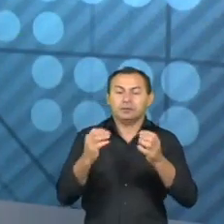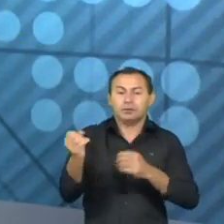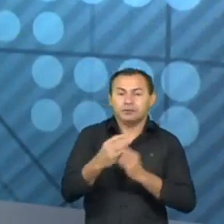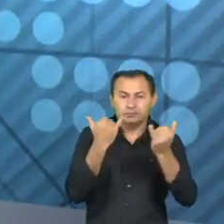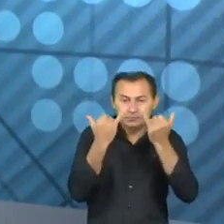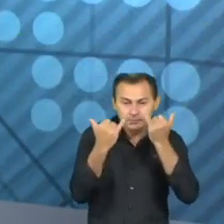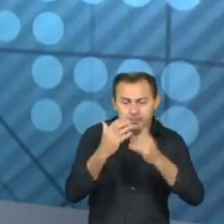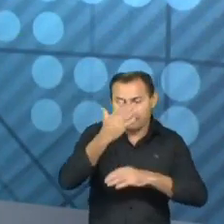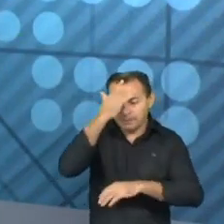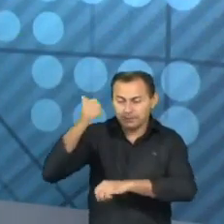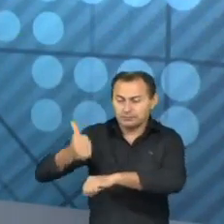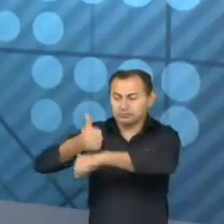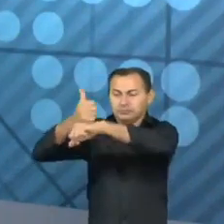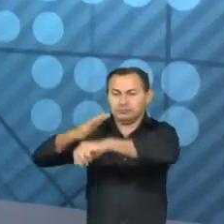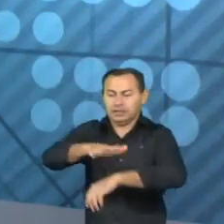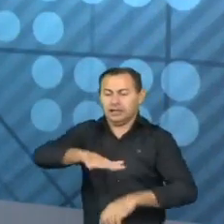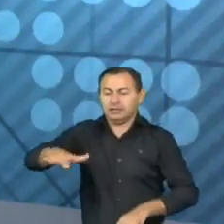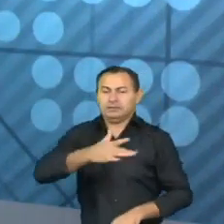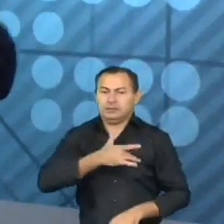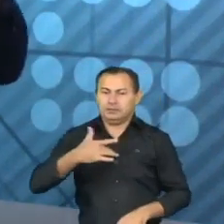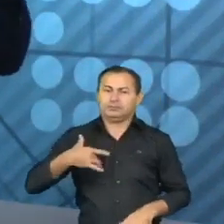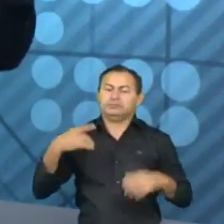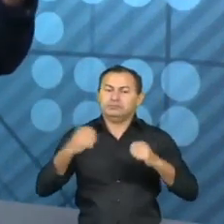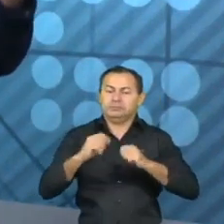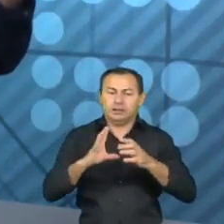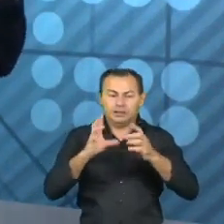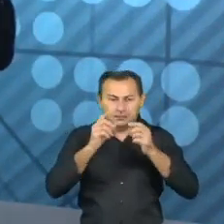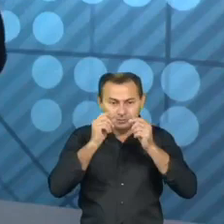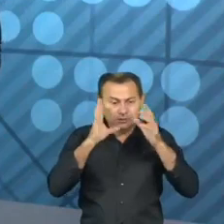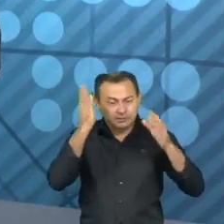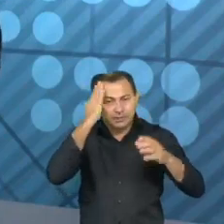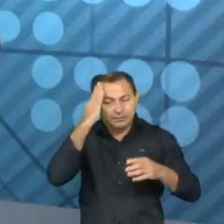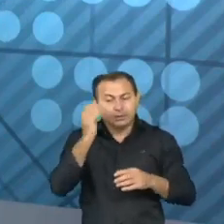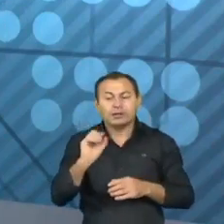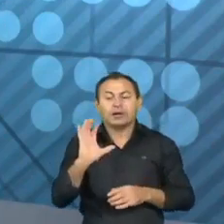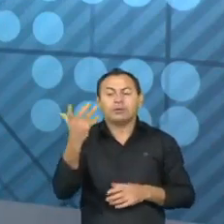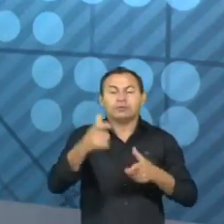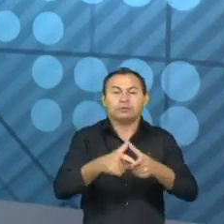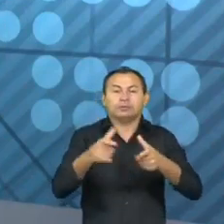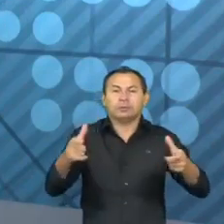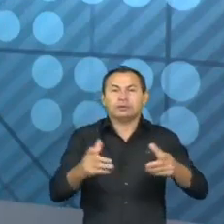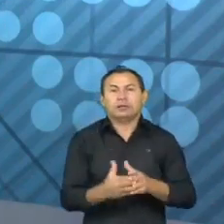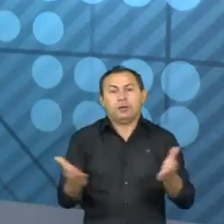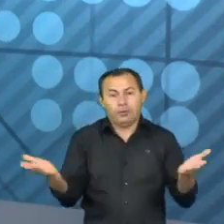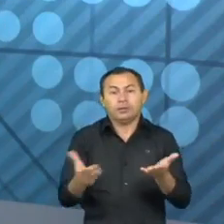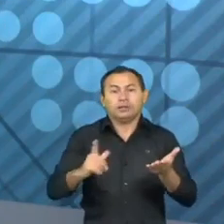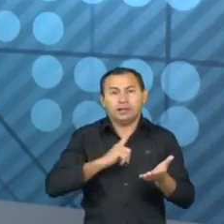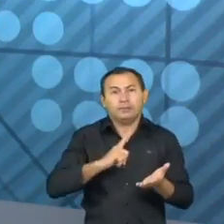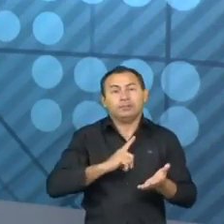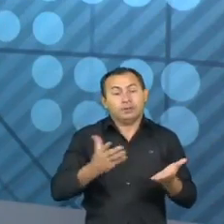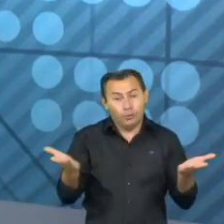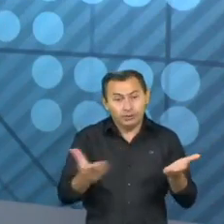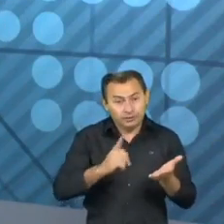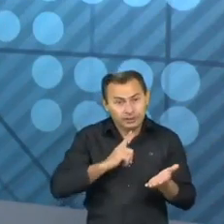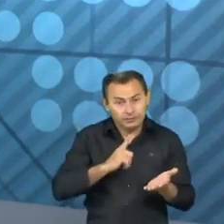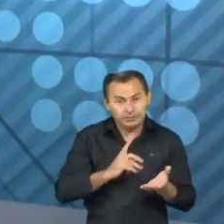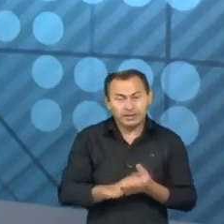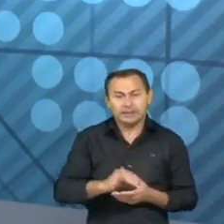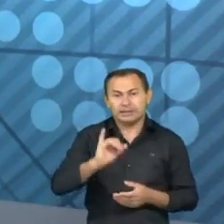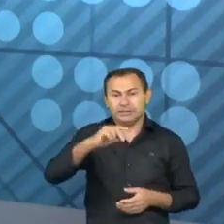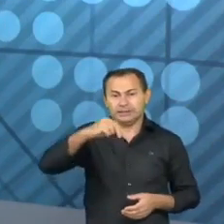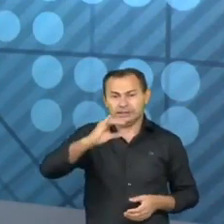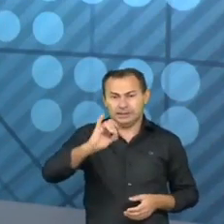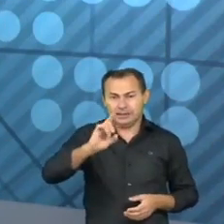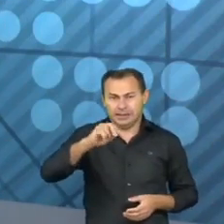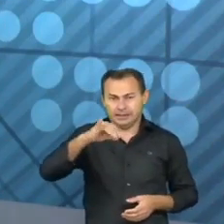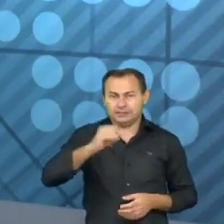o profissional da área da saúde ele tem que sempre estar ligado nesse aspecto da incidência porque é o que tem de atual. Né? Então, você tem